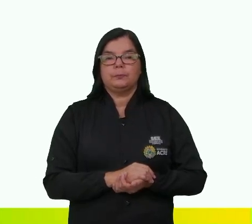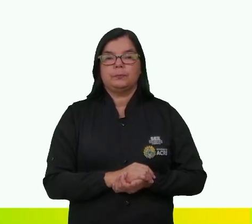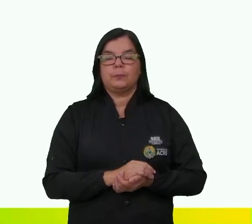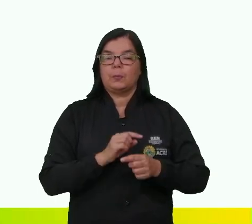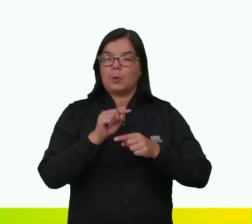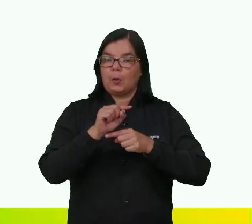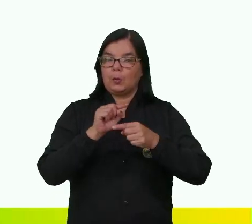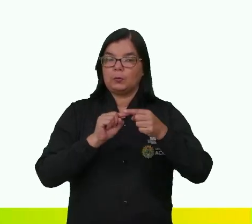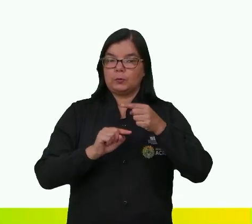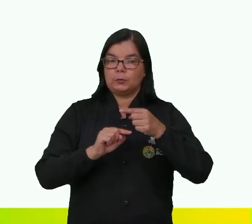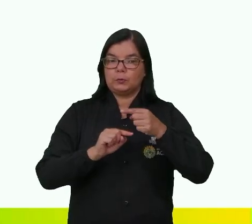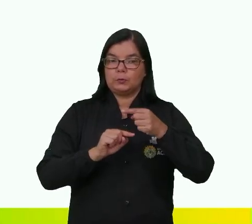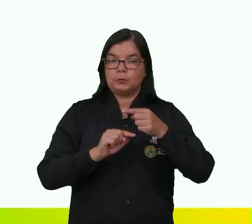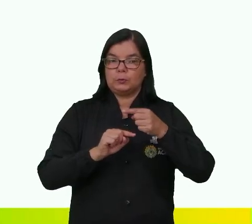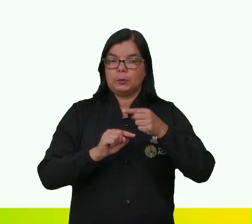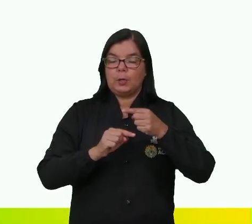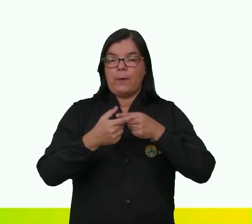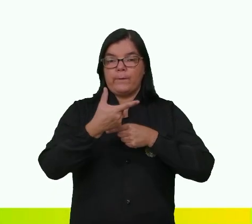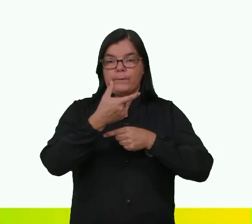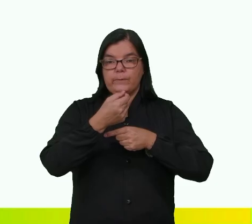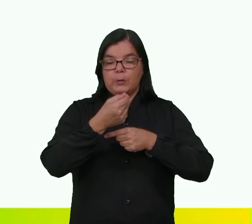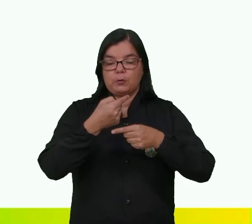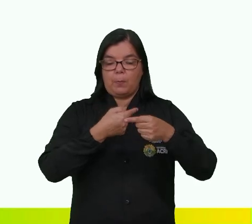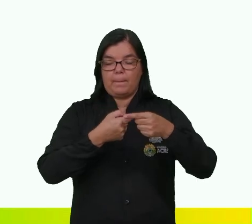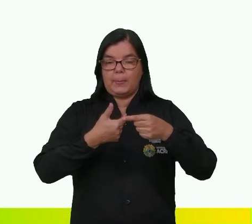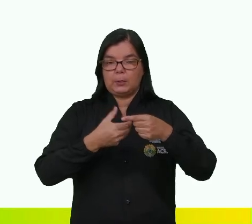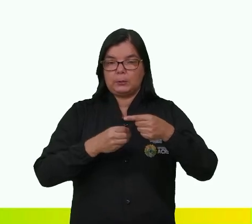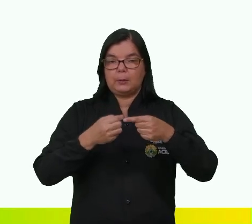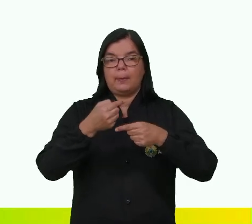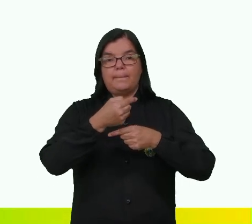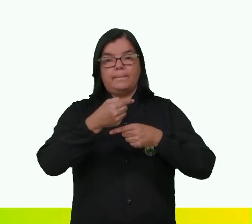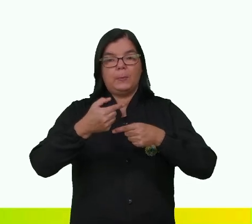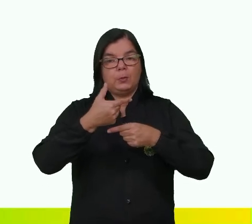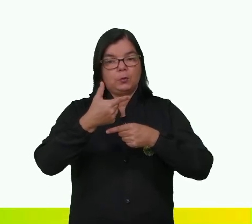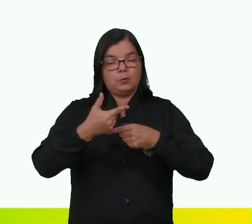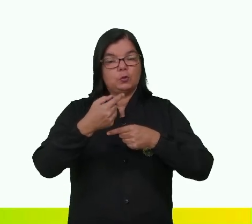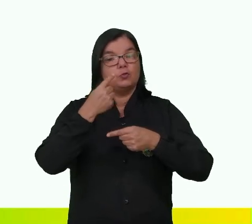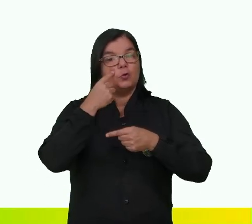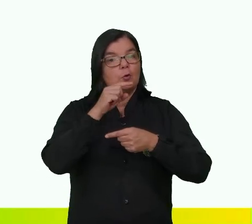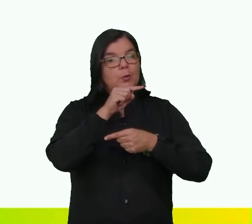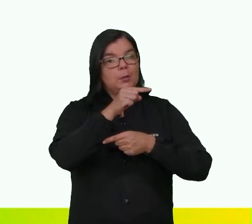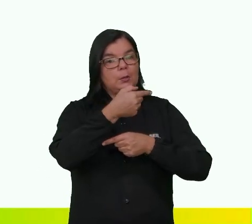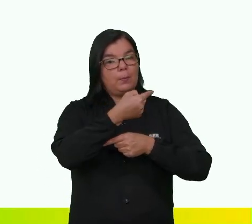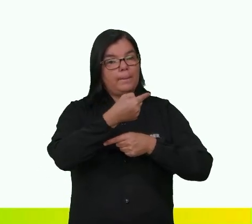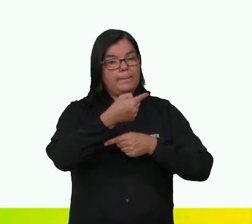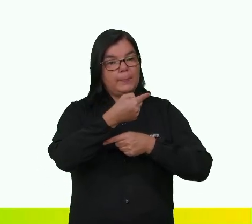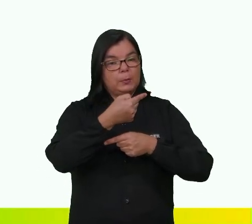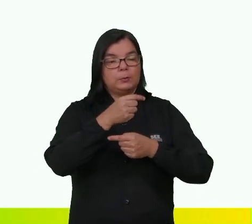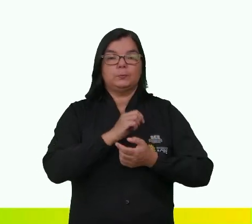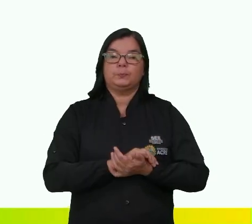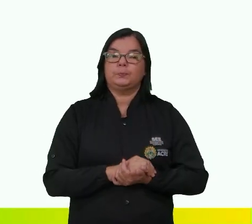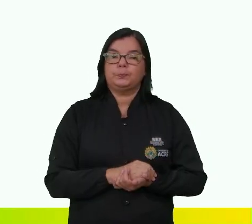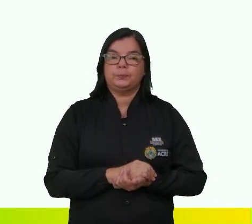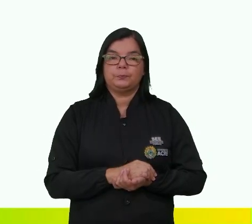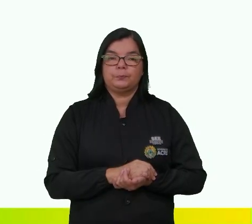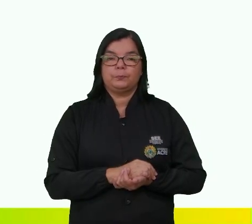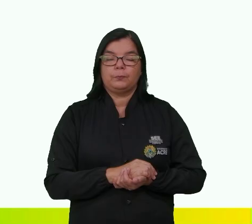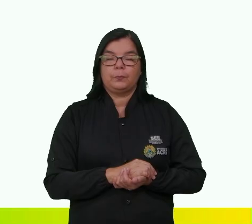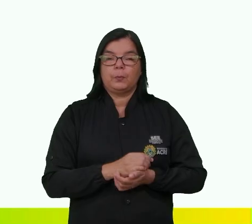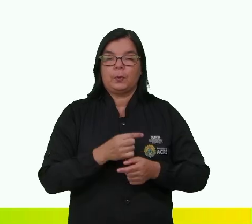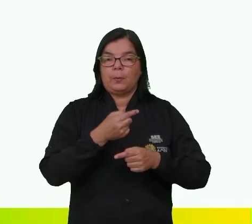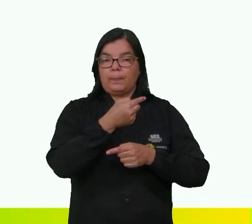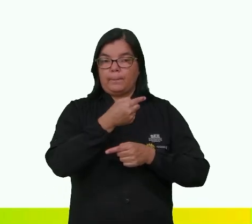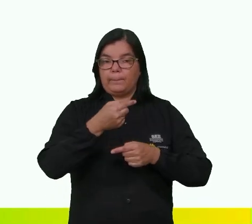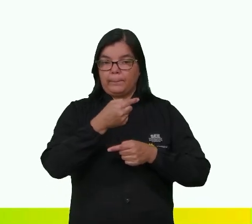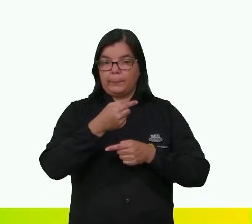divide 20 para menos 10, dá menos 2. Só que tem esse menos aqui, menos 2 vezes